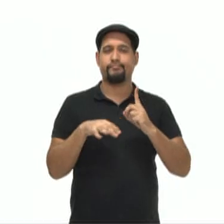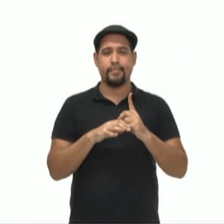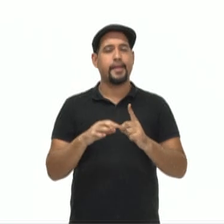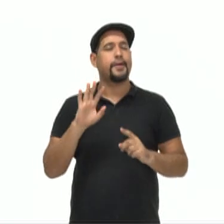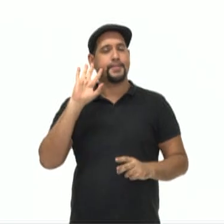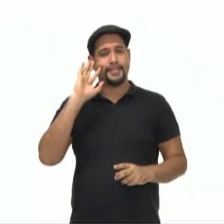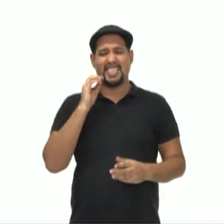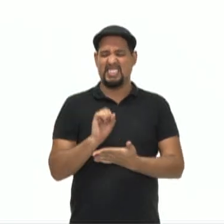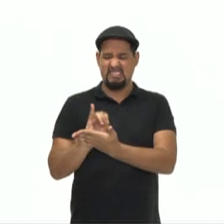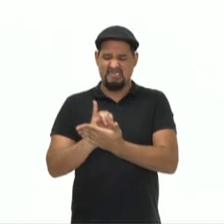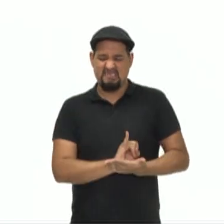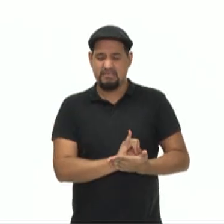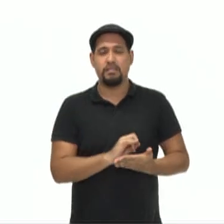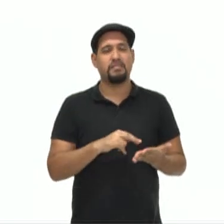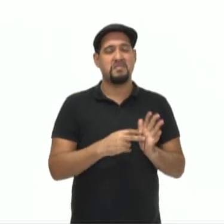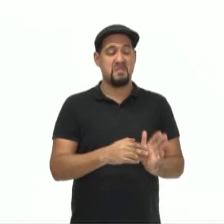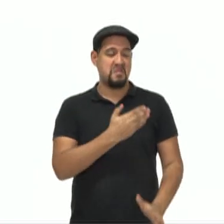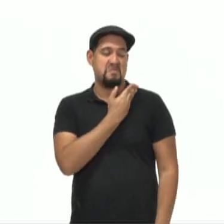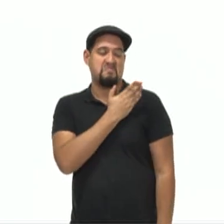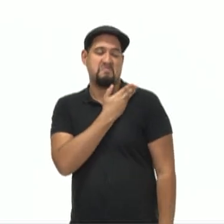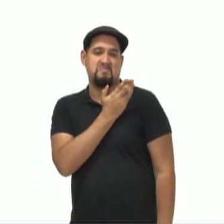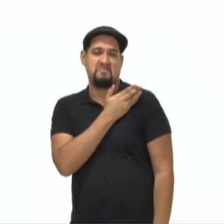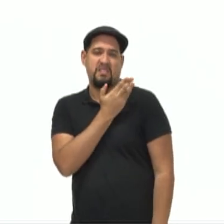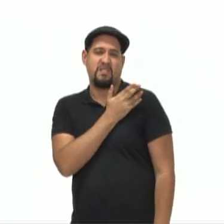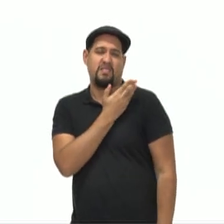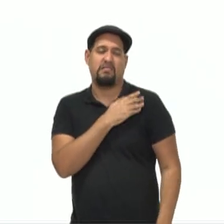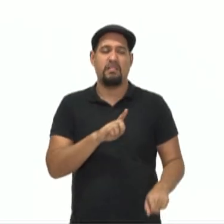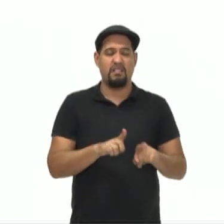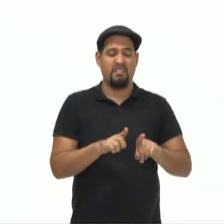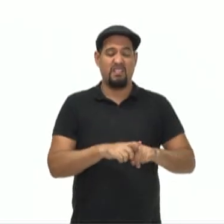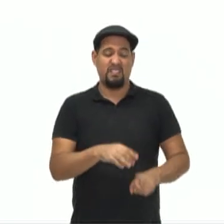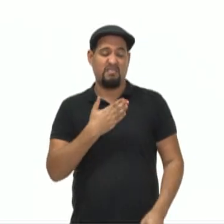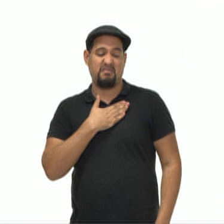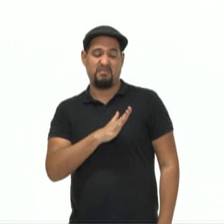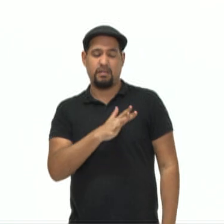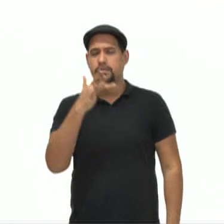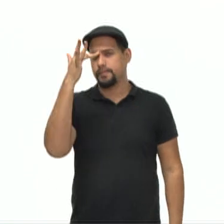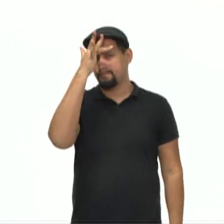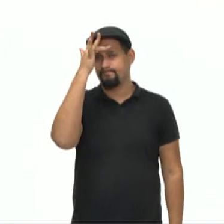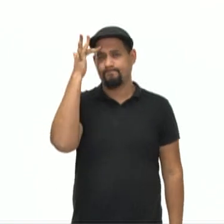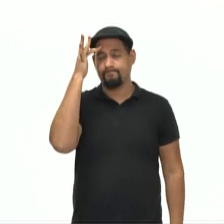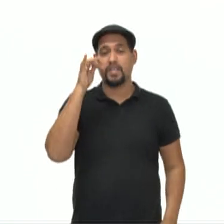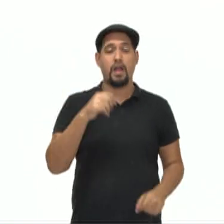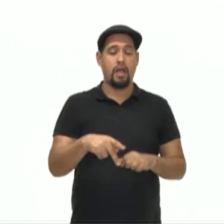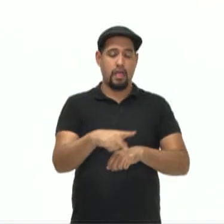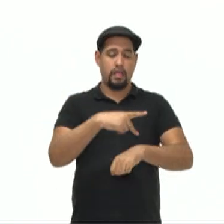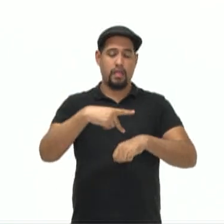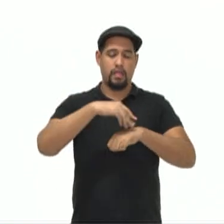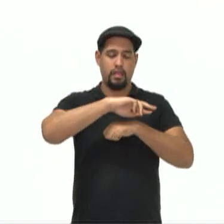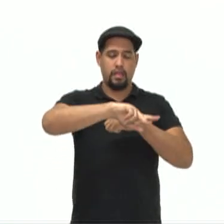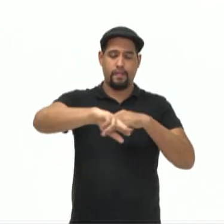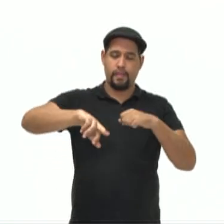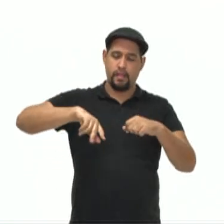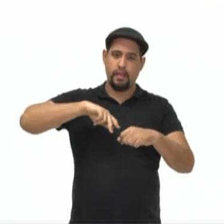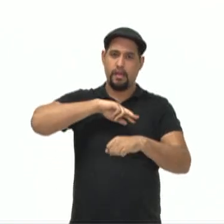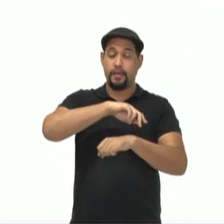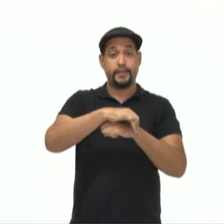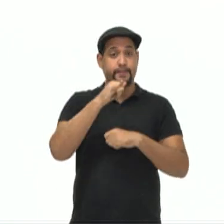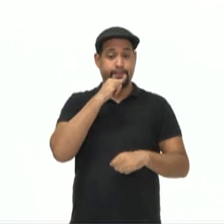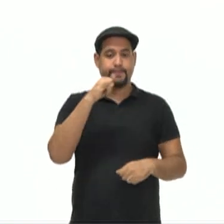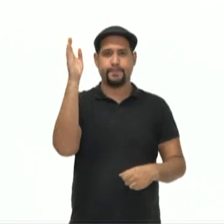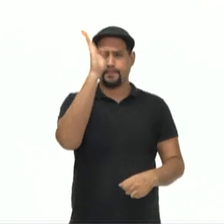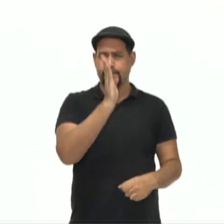seria aversão ou profunda antipatia em relação aos estrangeiros. Nós, o